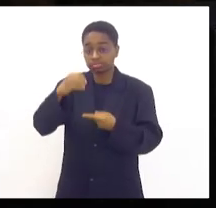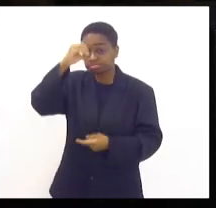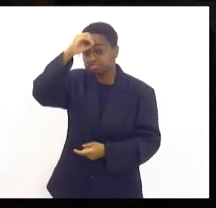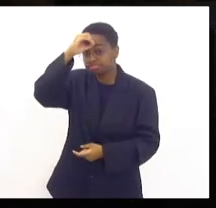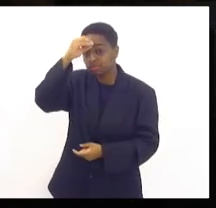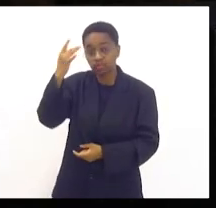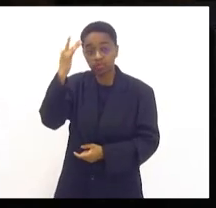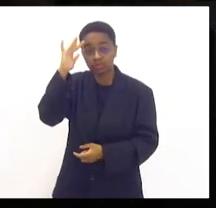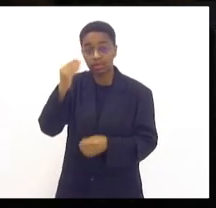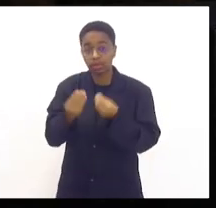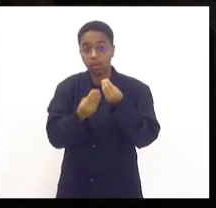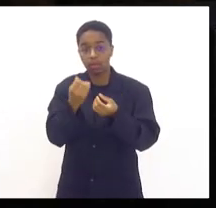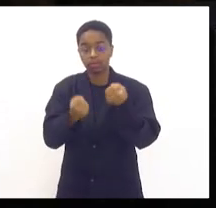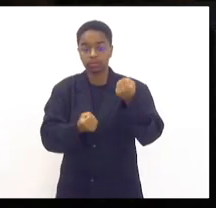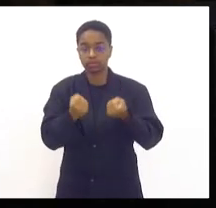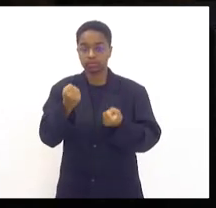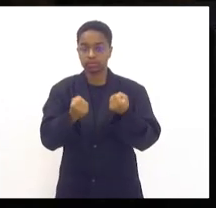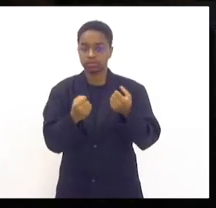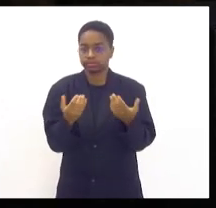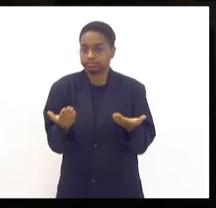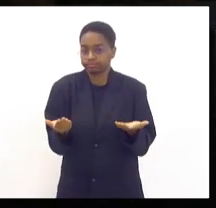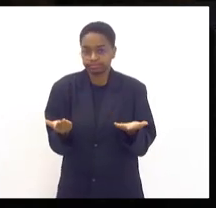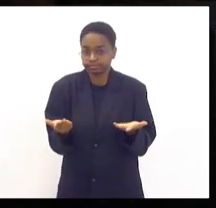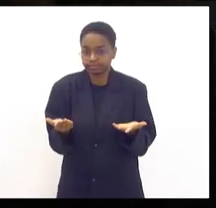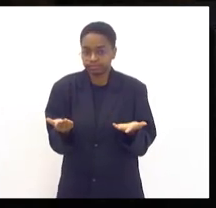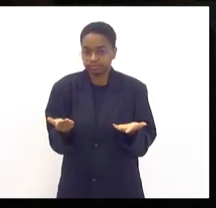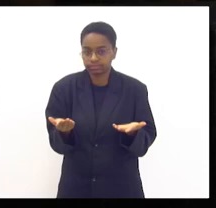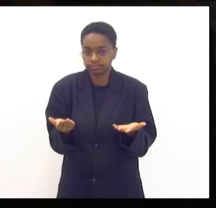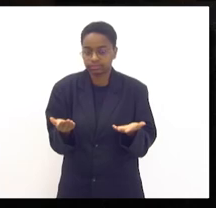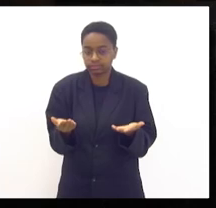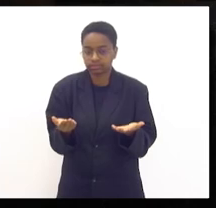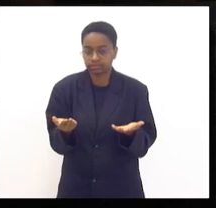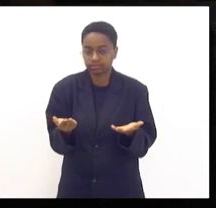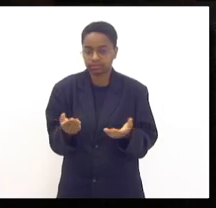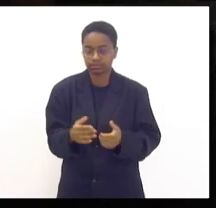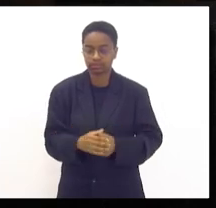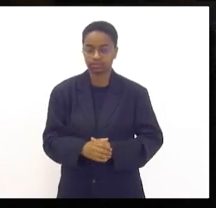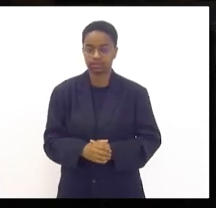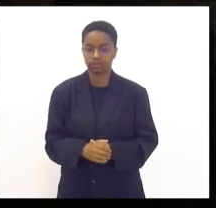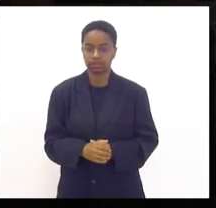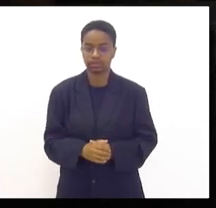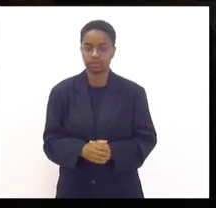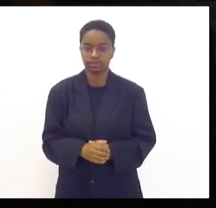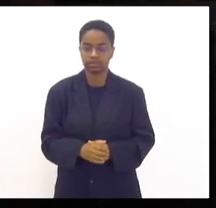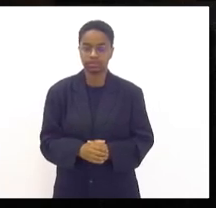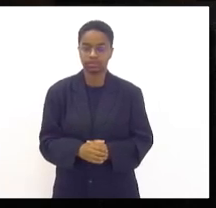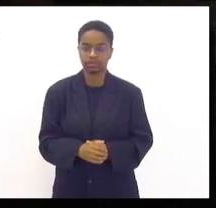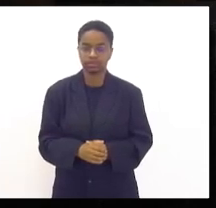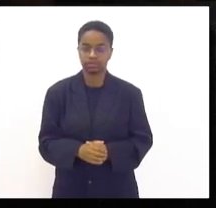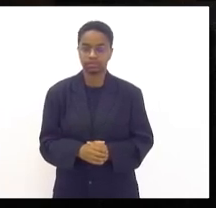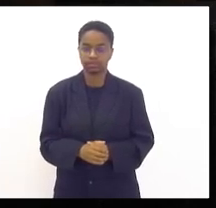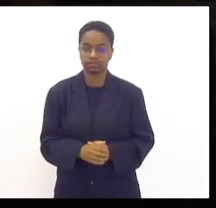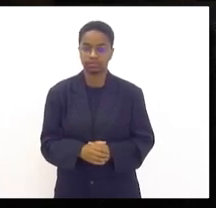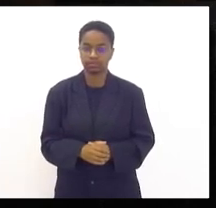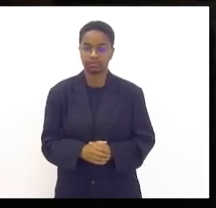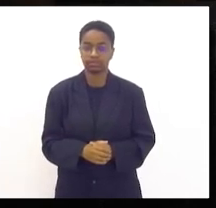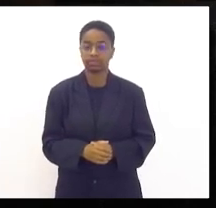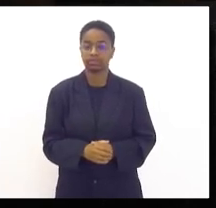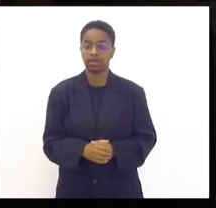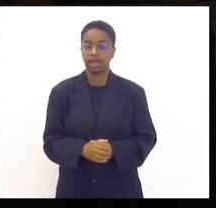o veículo sabiam. Então, a agressão que Vossa Excelência foi